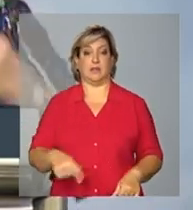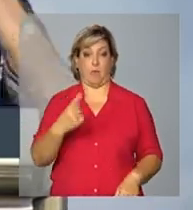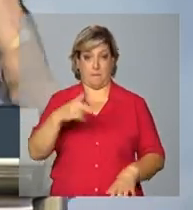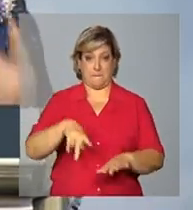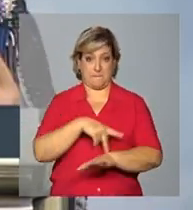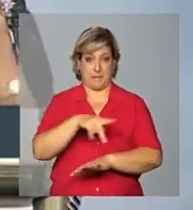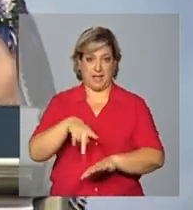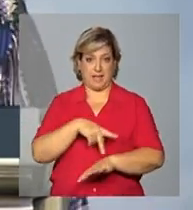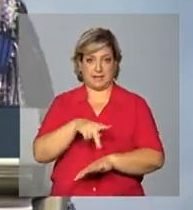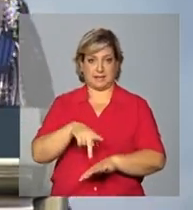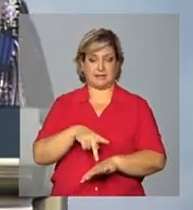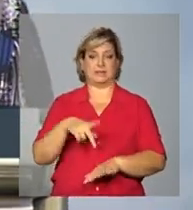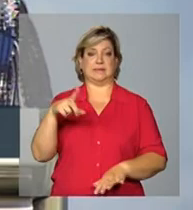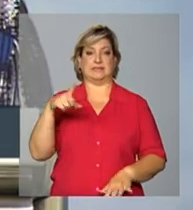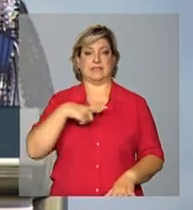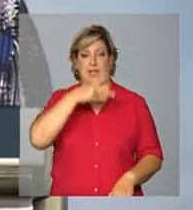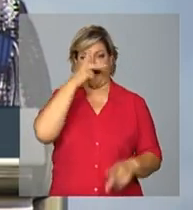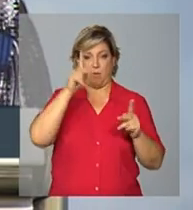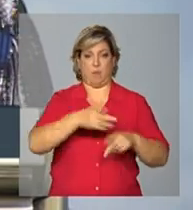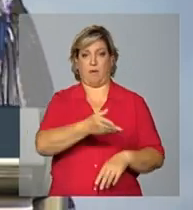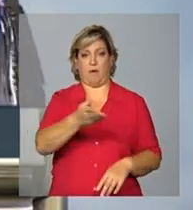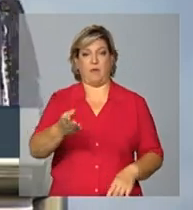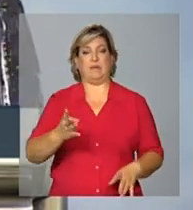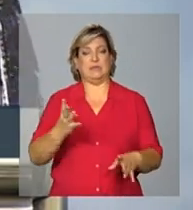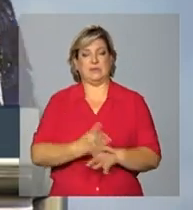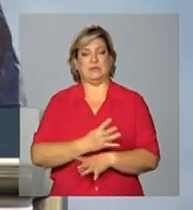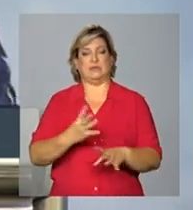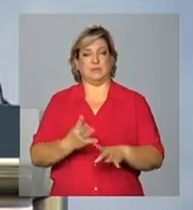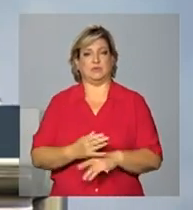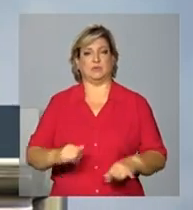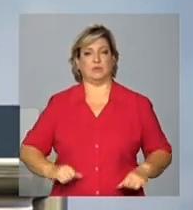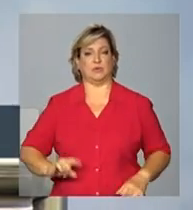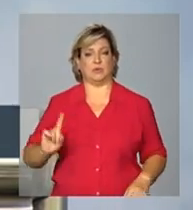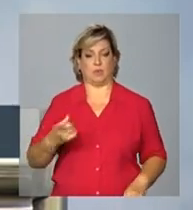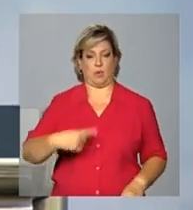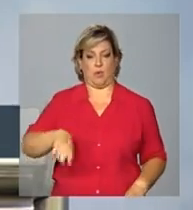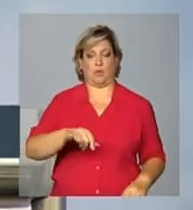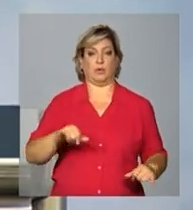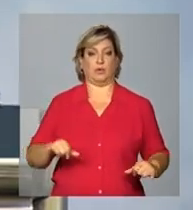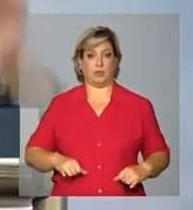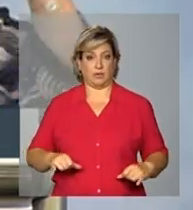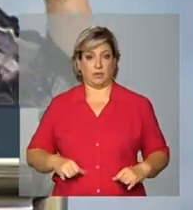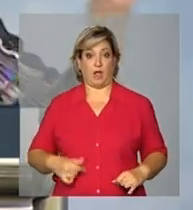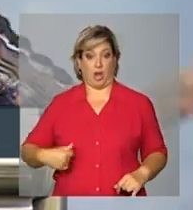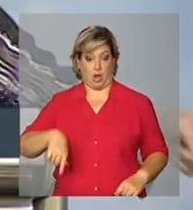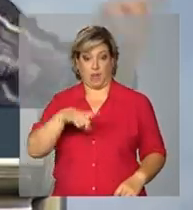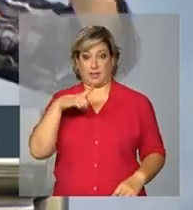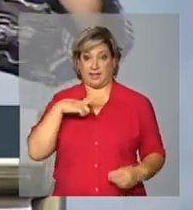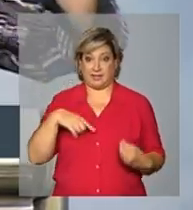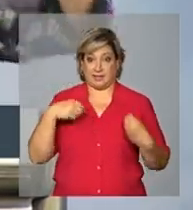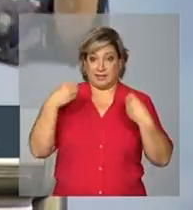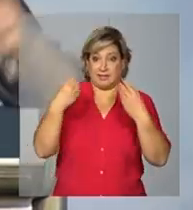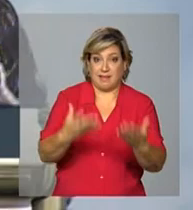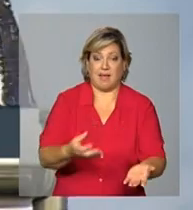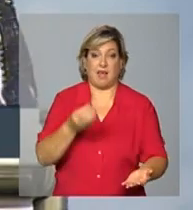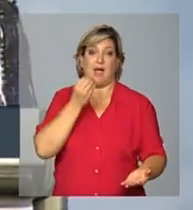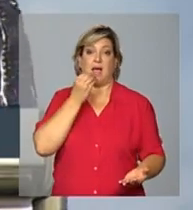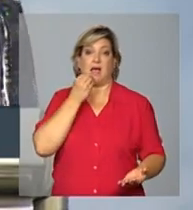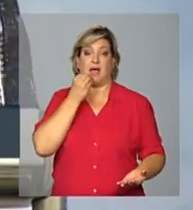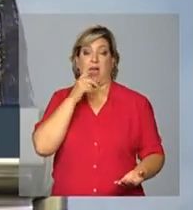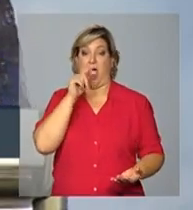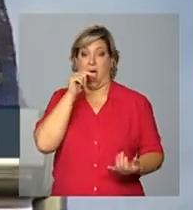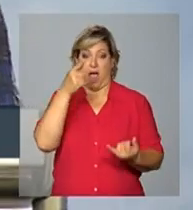com a capacidade de resistir ao sertão, nós tendo água, oportunidades,